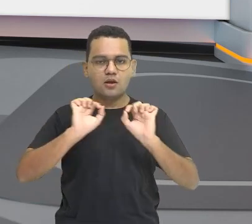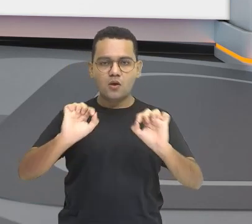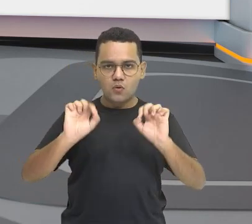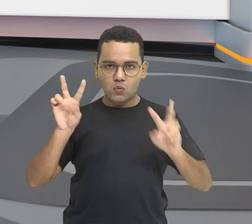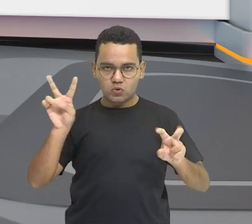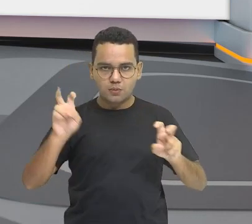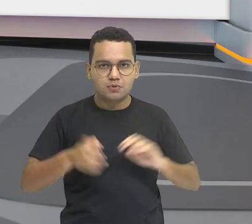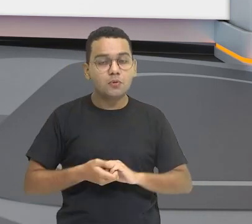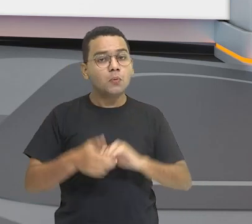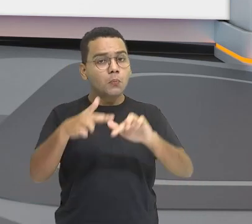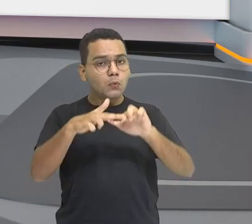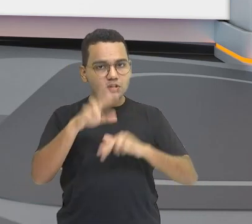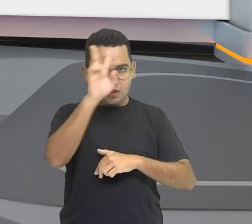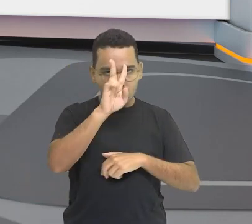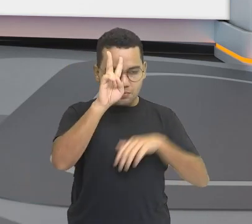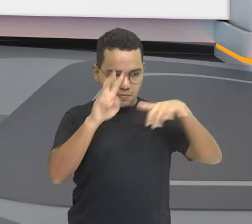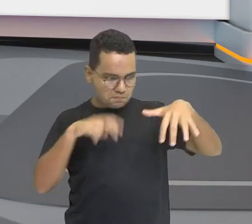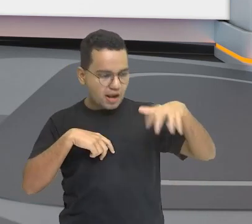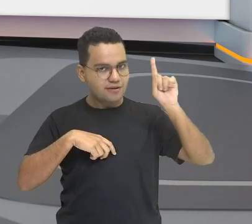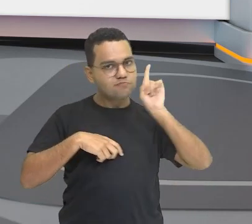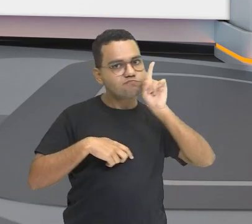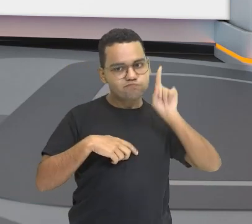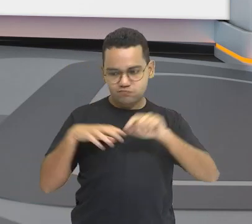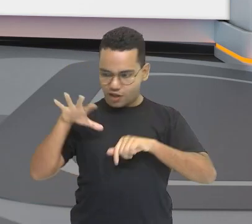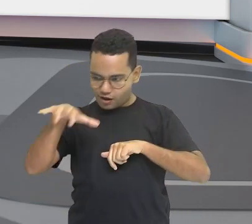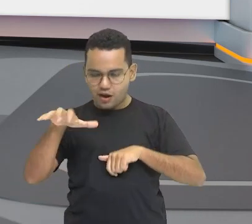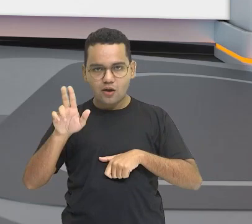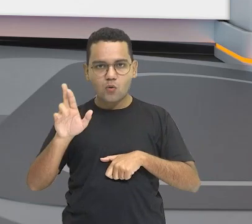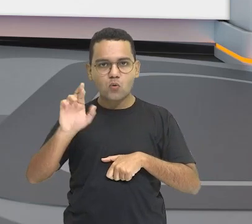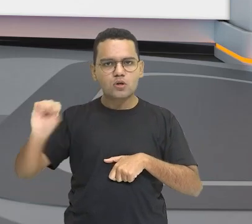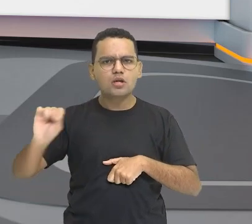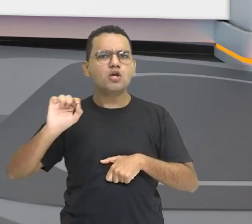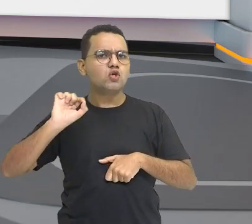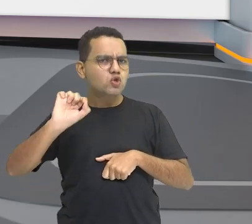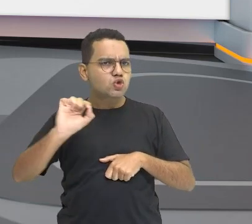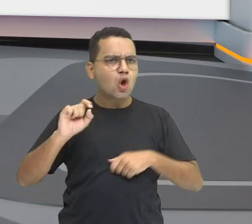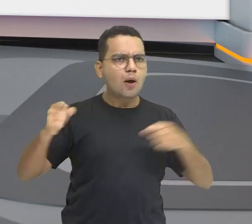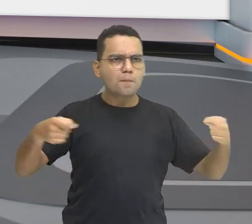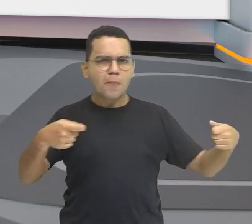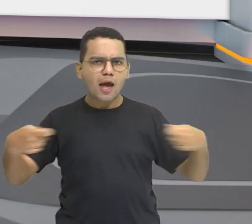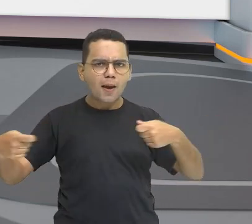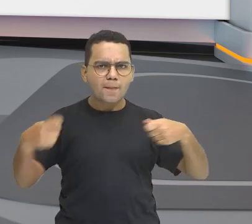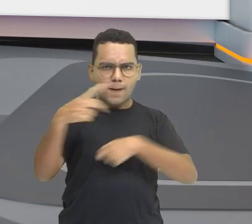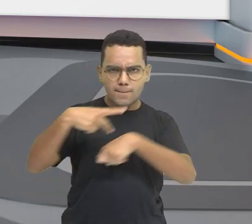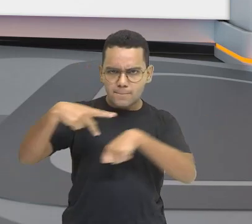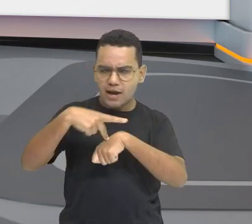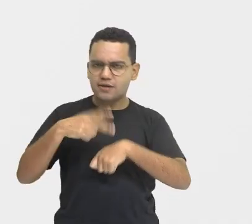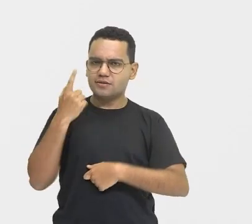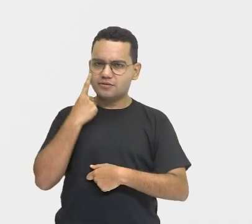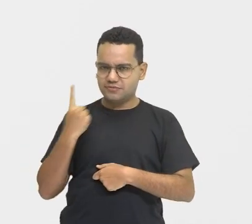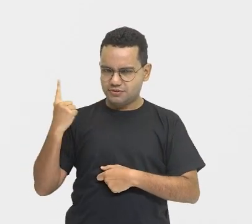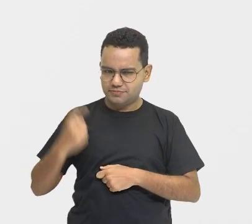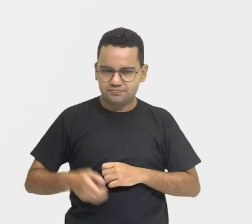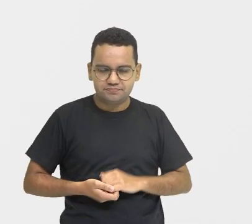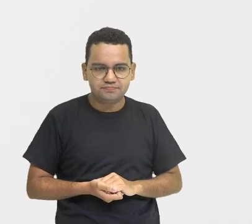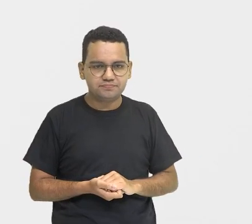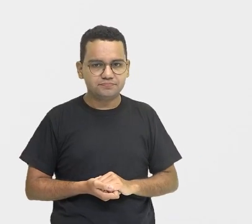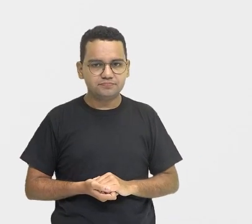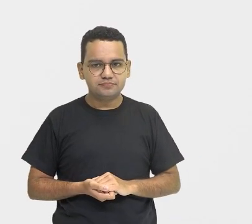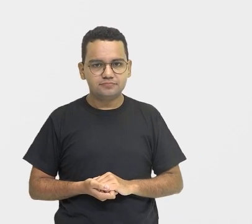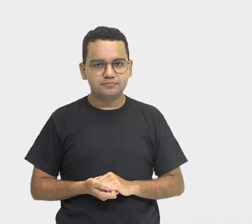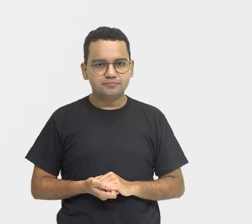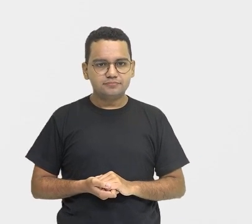Estados Unidos e União Soviética, eles representavam muito mais que uma simples disputa entre os dois países. Acompanhem comigo. Olha